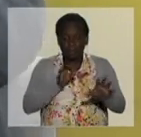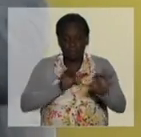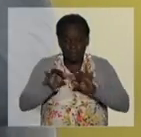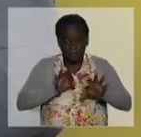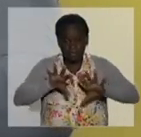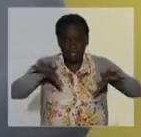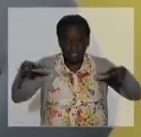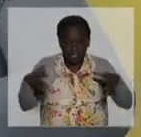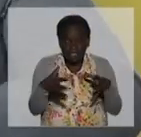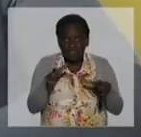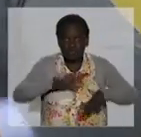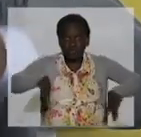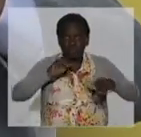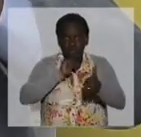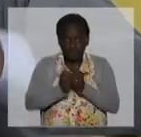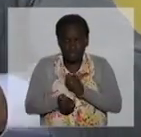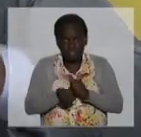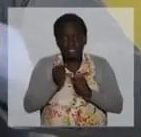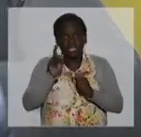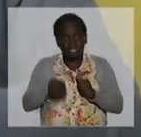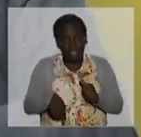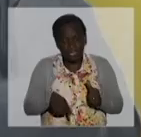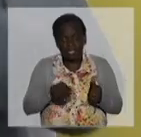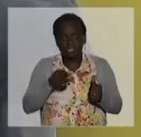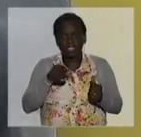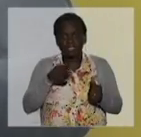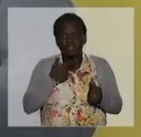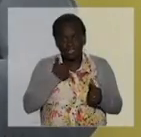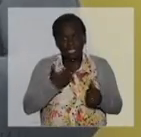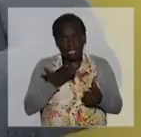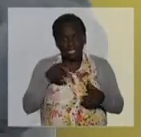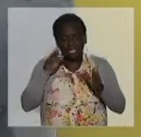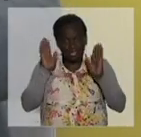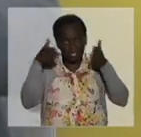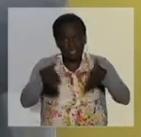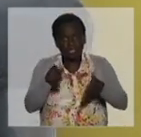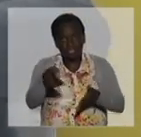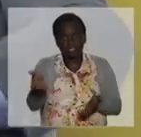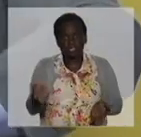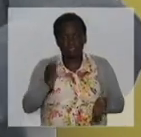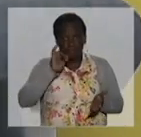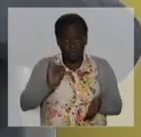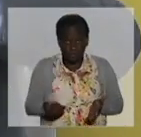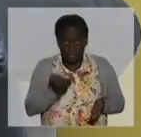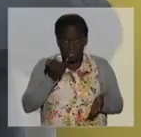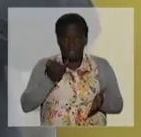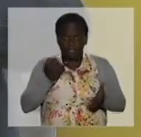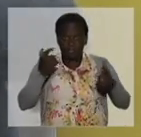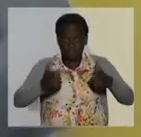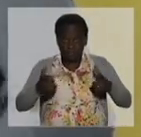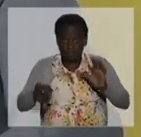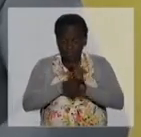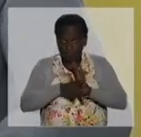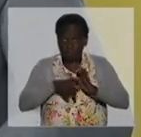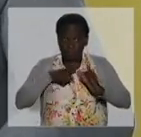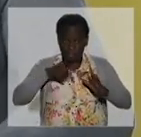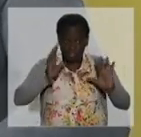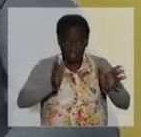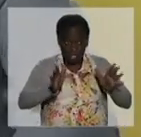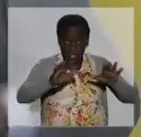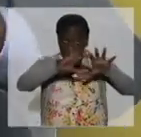massificação da prática esportiva tem exatamente esse escopo. Aproveitar a capacidade